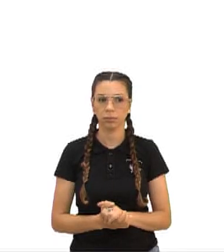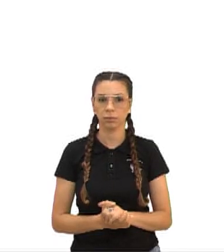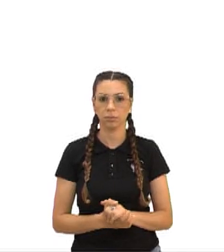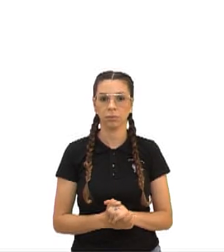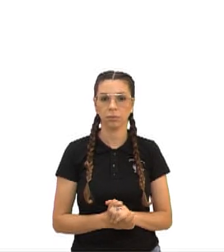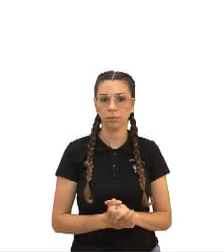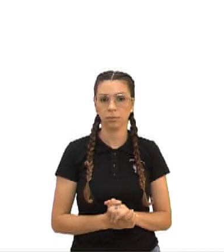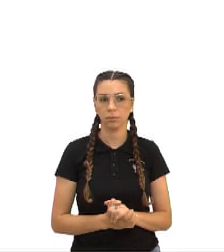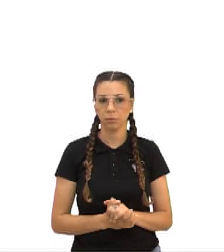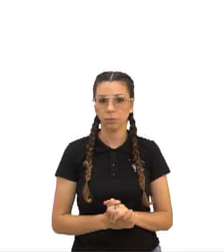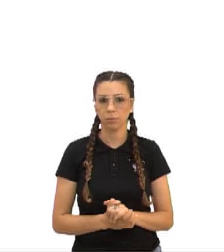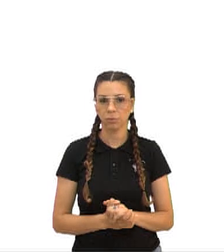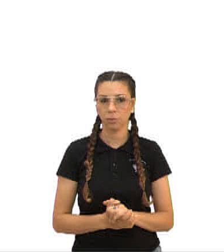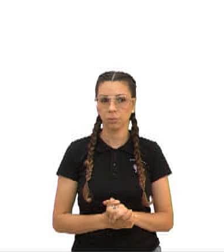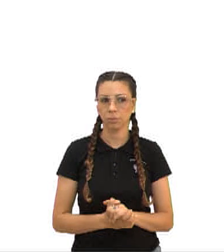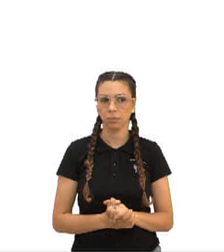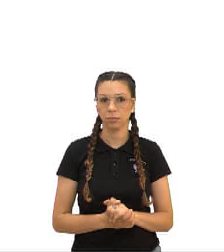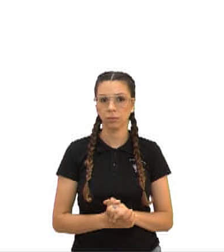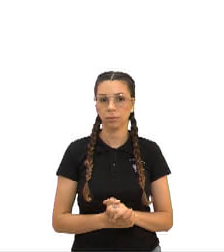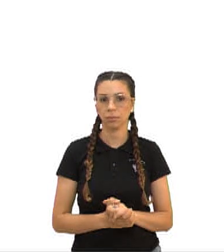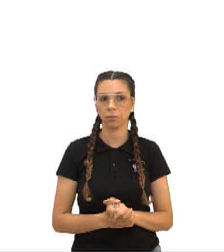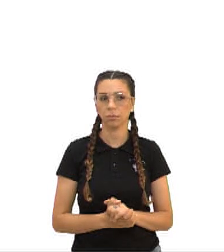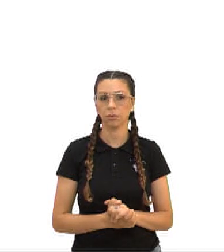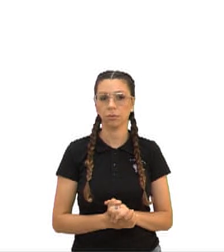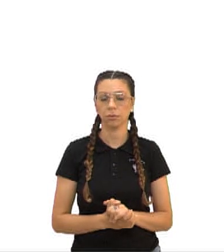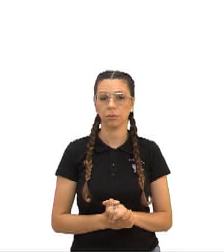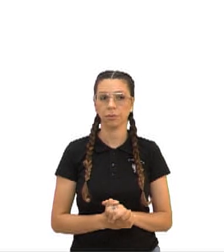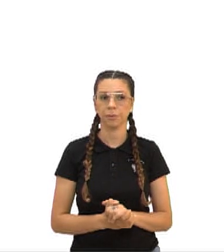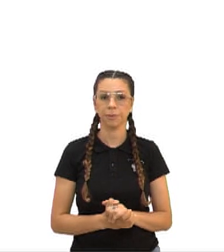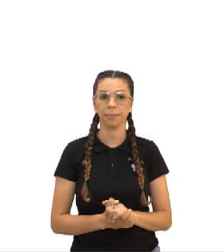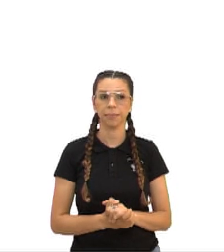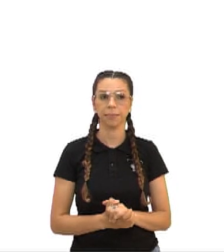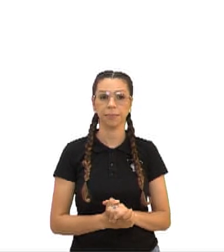Afastei, tá? Vamos ver se eu consigo voltar aqui.